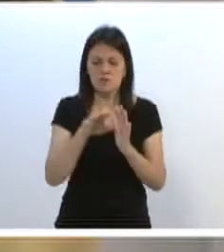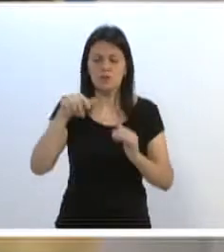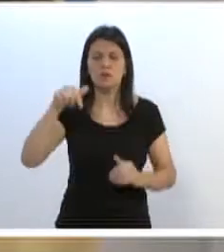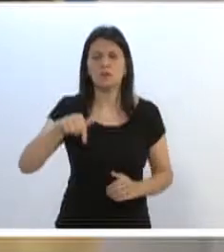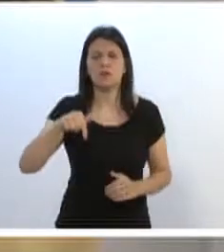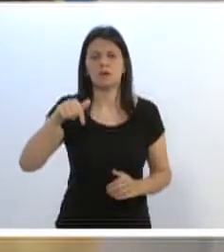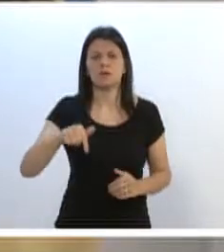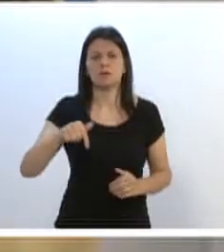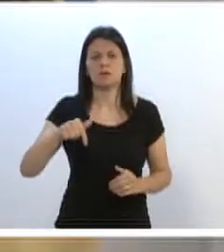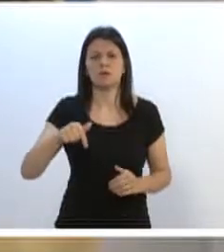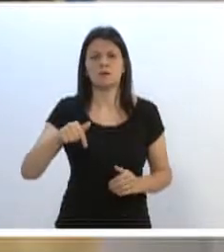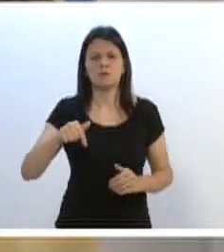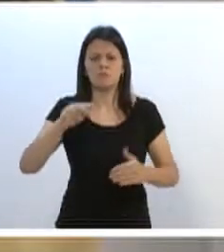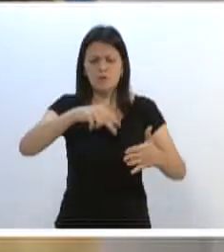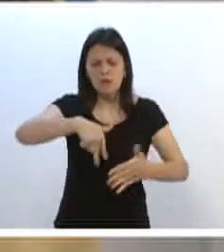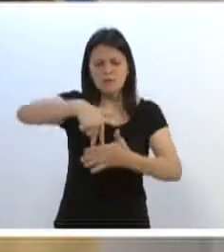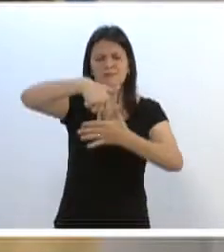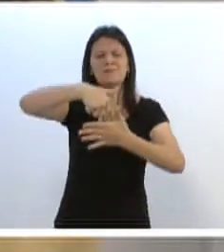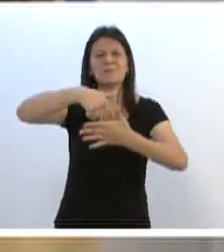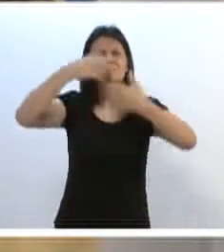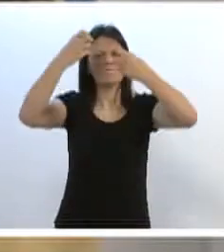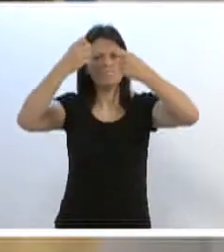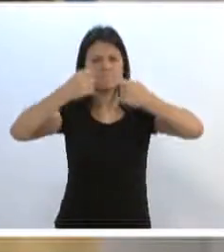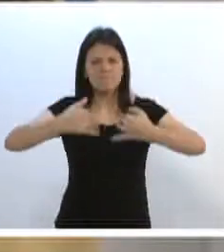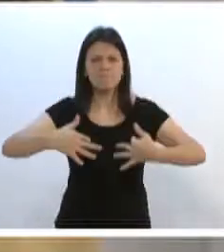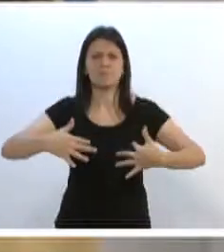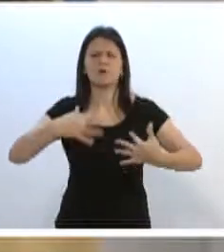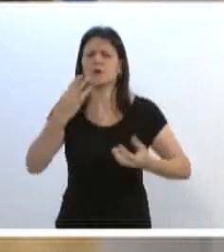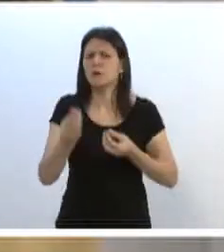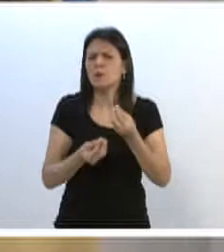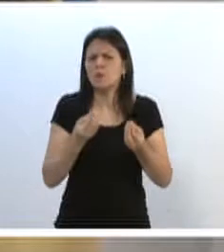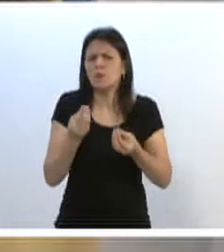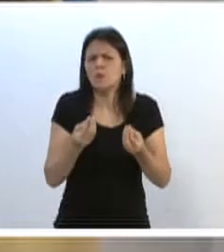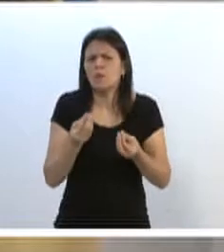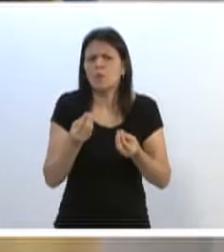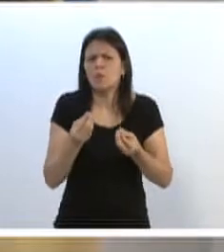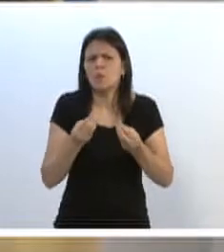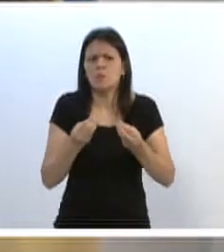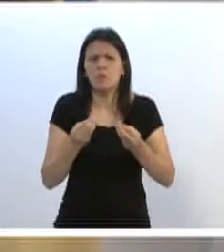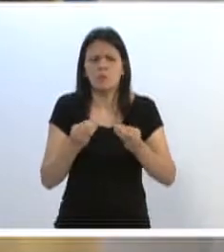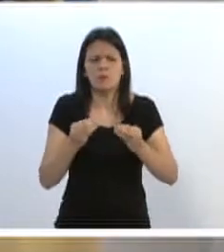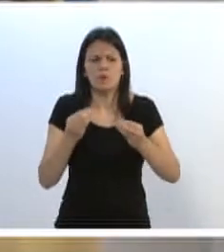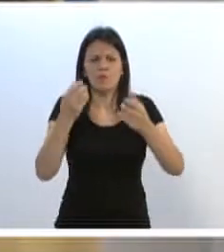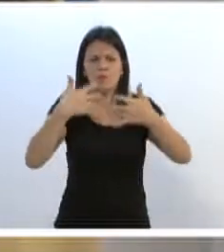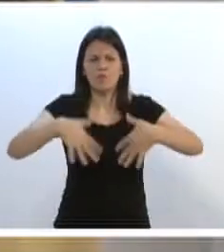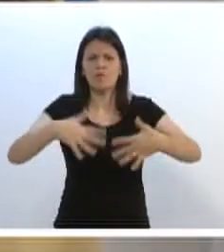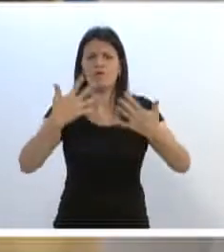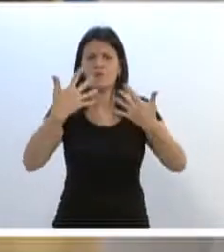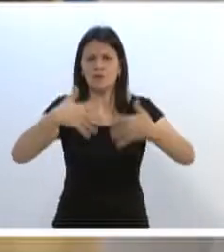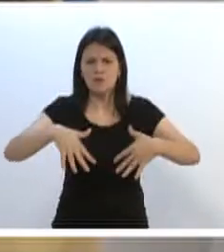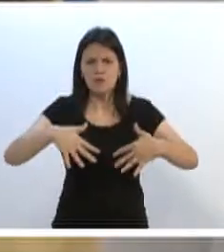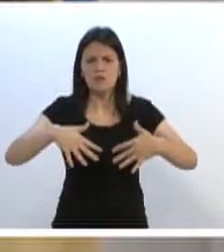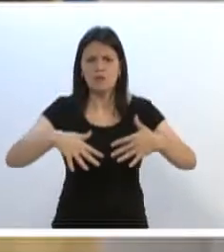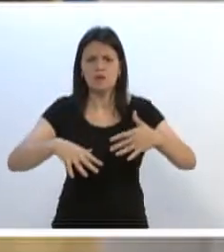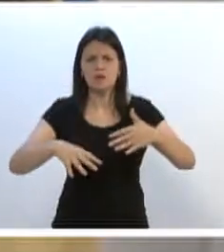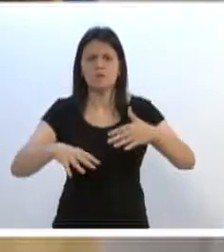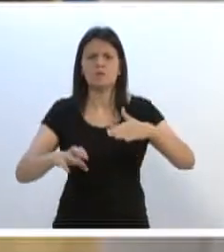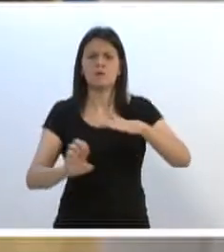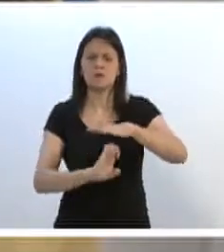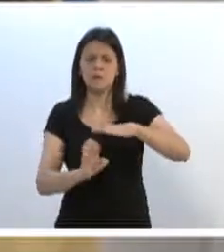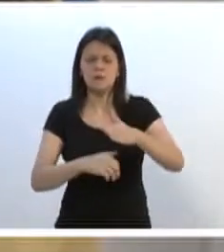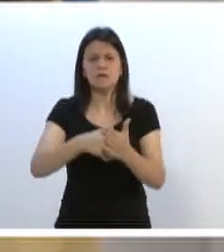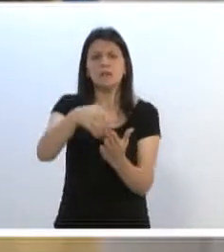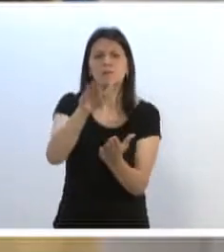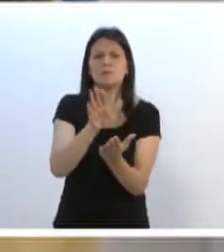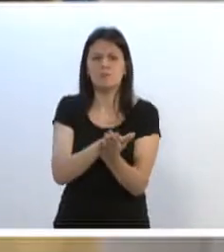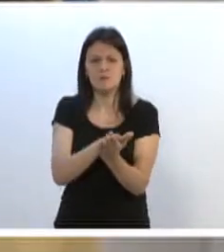e dar esclarecimentos, como está funcionando essa questão da indústria da multa, como está acontecendo as deliberações